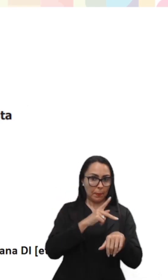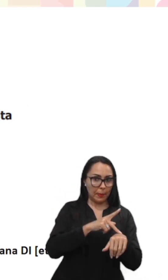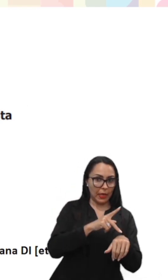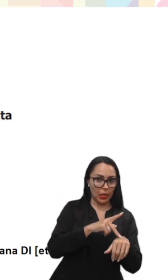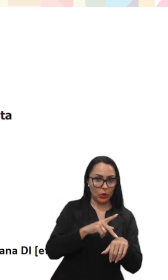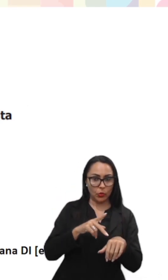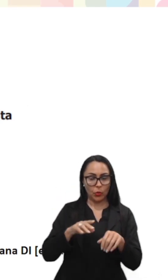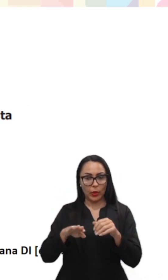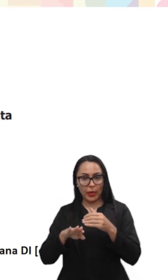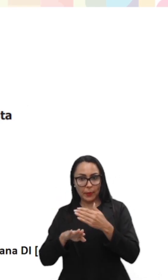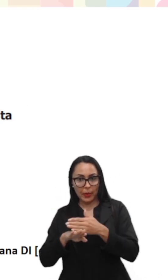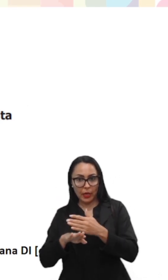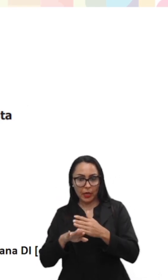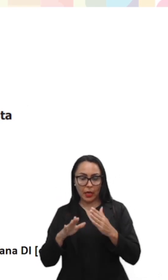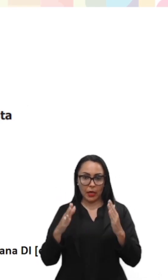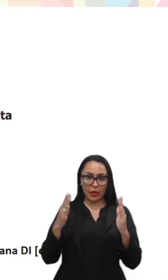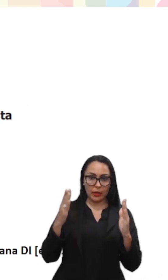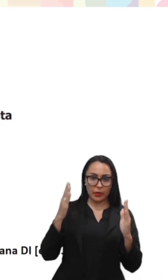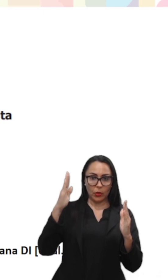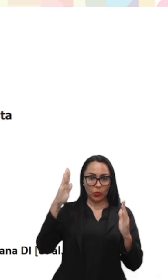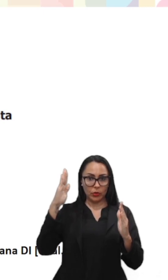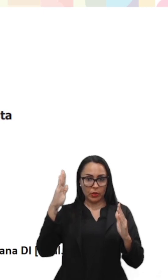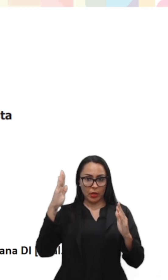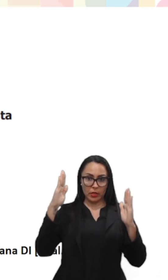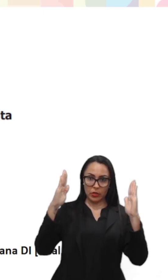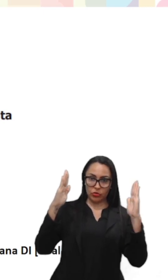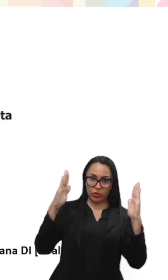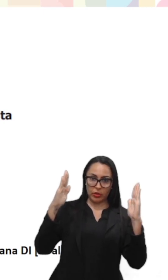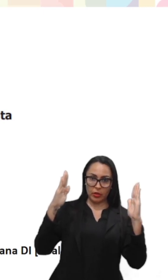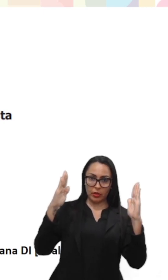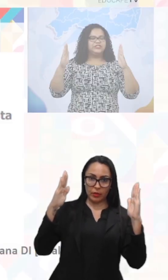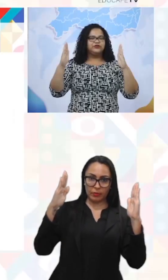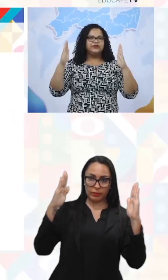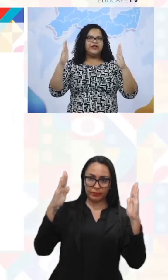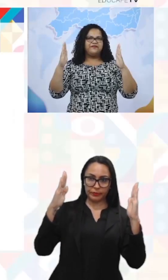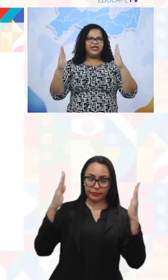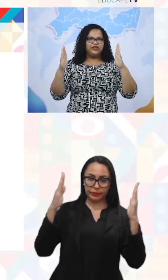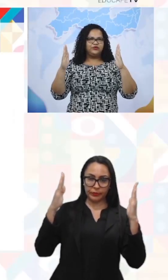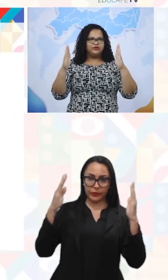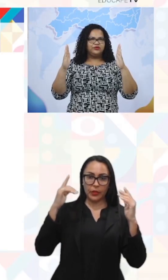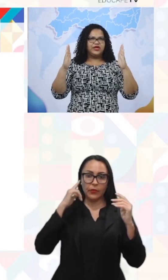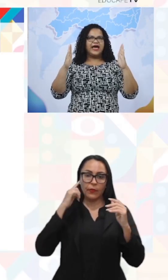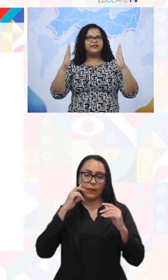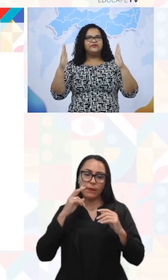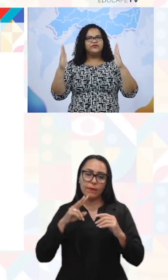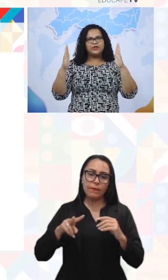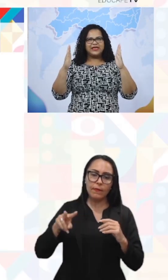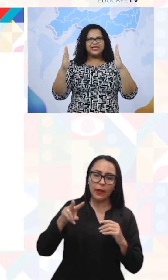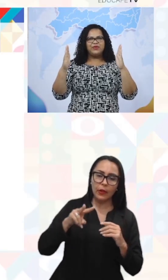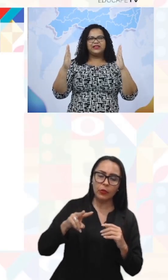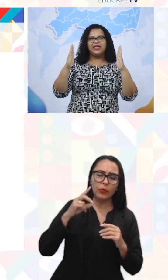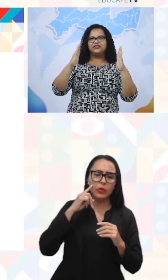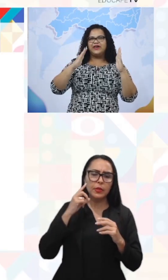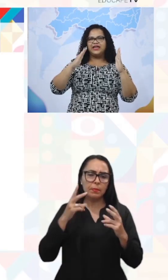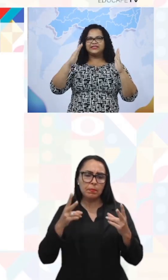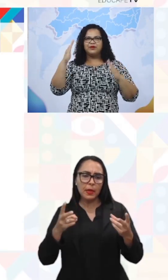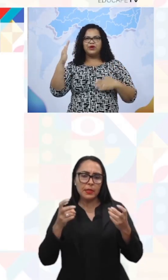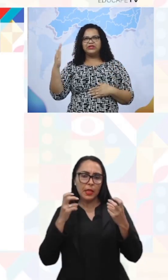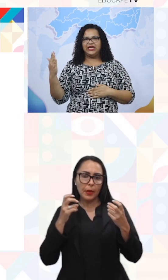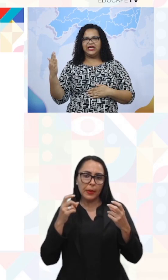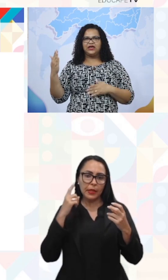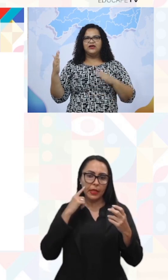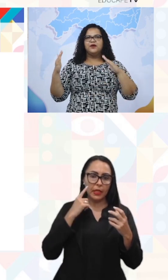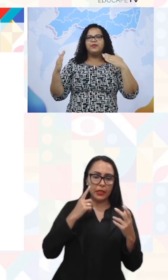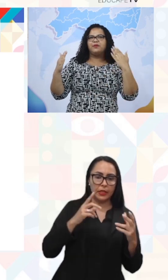branca. Direita, esquerda. Se eu estiver vendo, aí você percebe que tem a diferença da